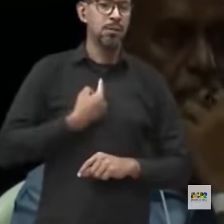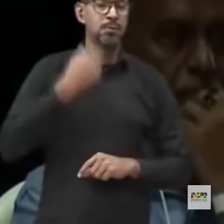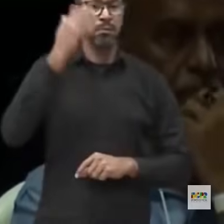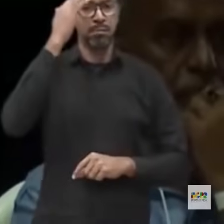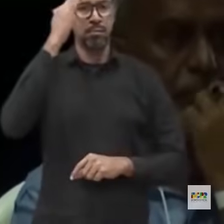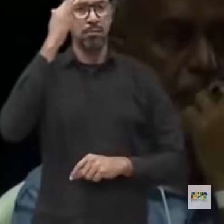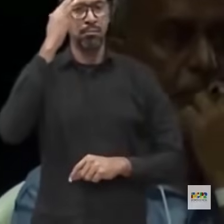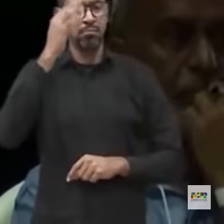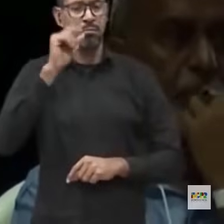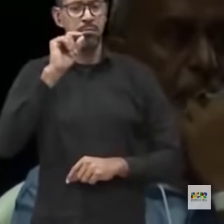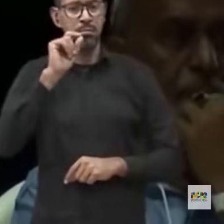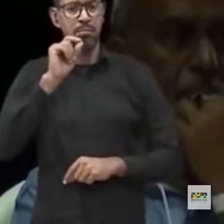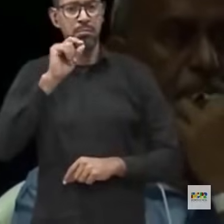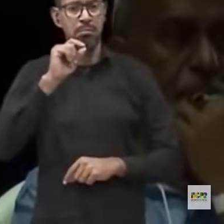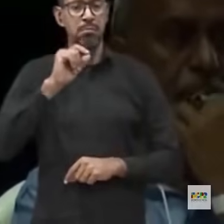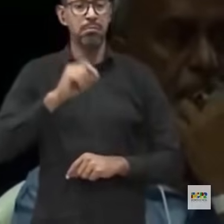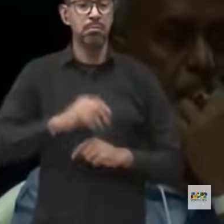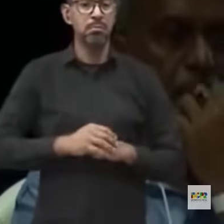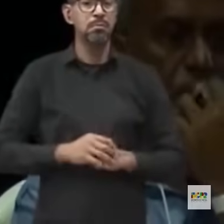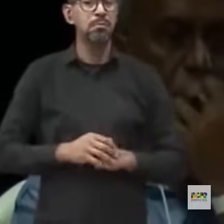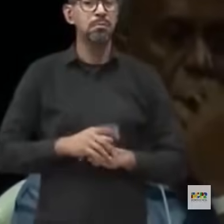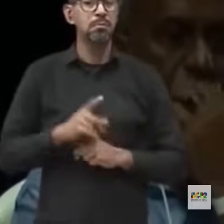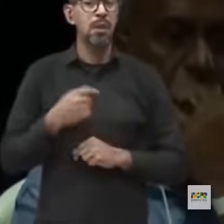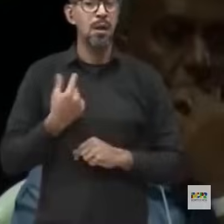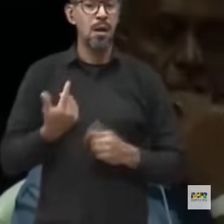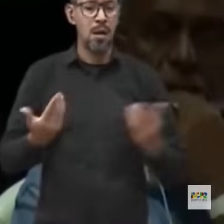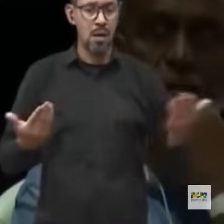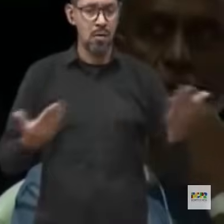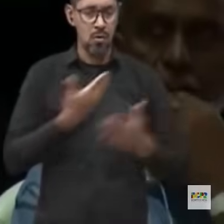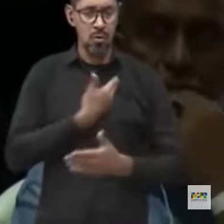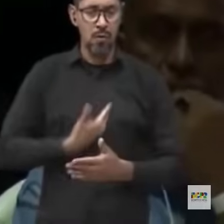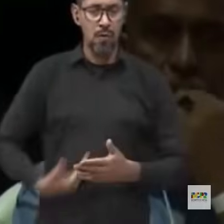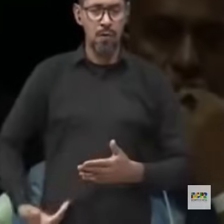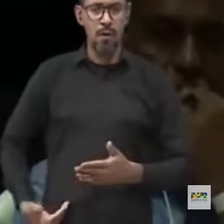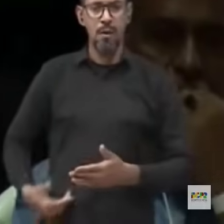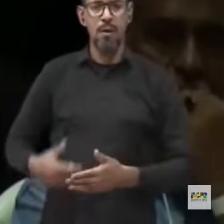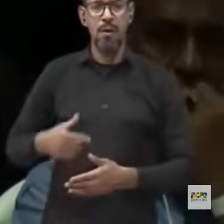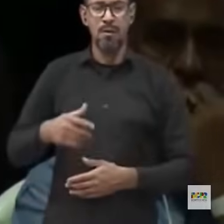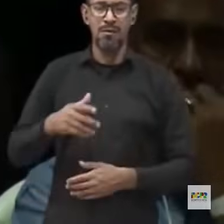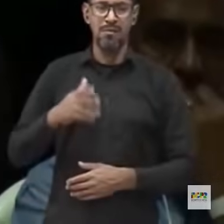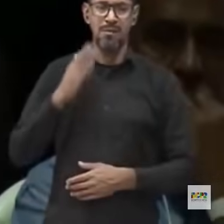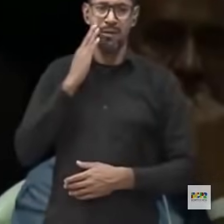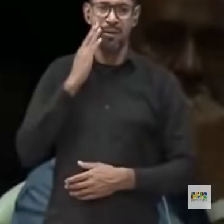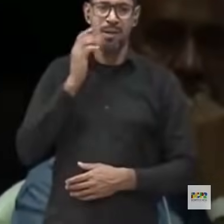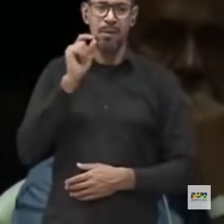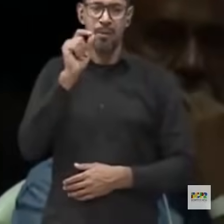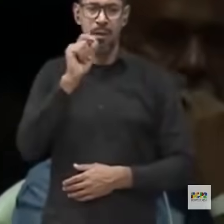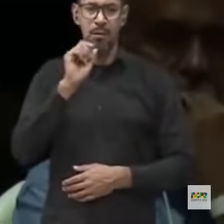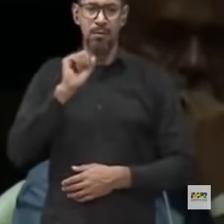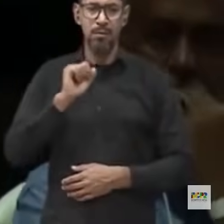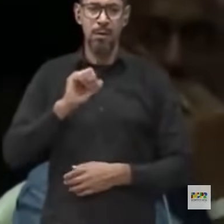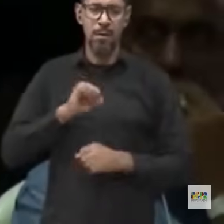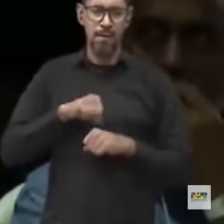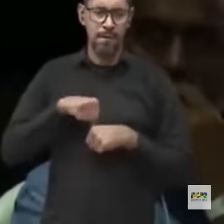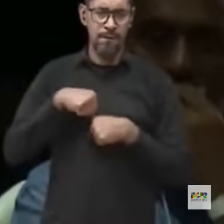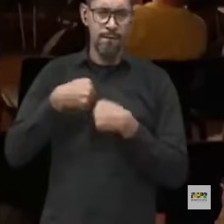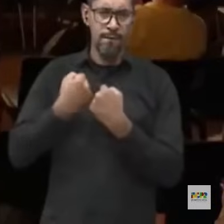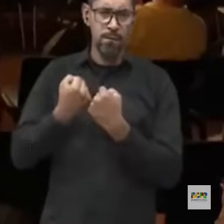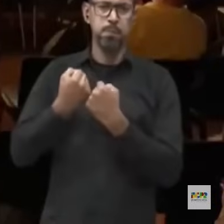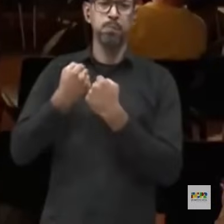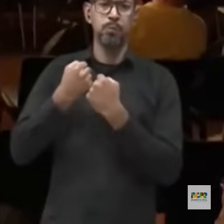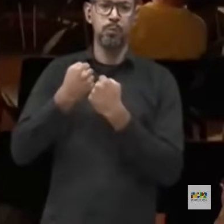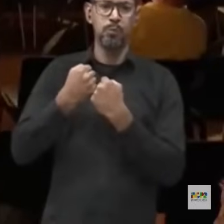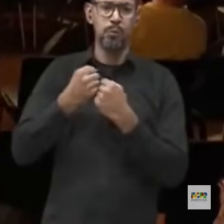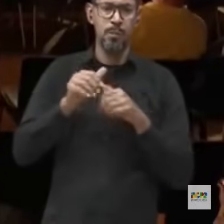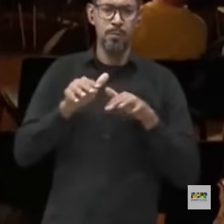esse governo tem a sensibilidade para fazer esse desenvolvimento, para fortalecer o movimento sindical, na perspectiva do